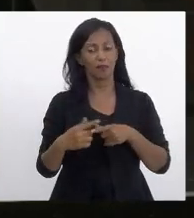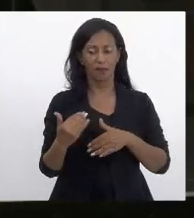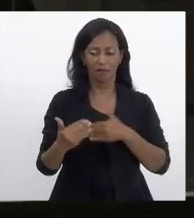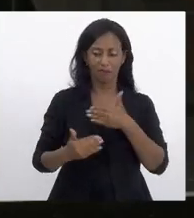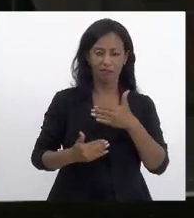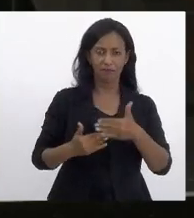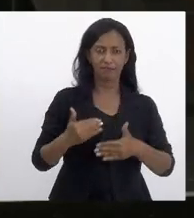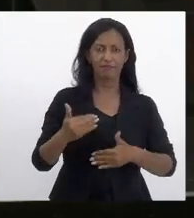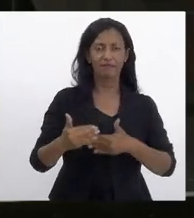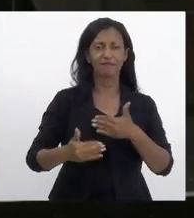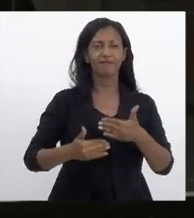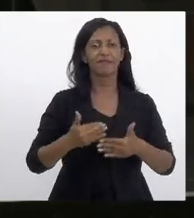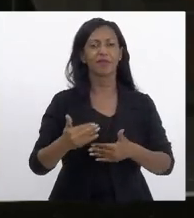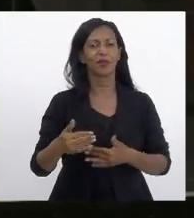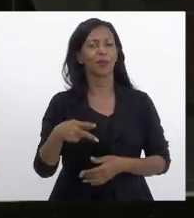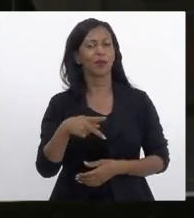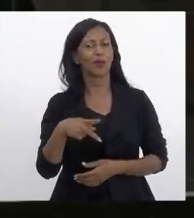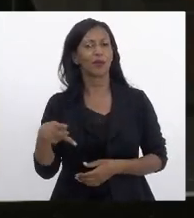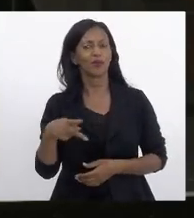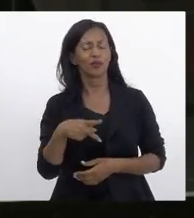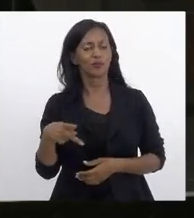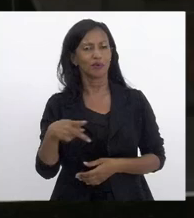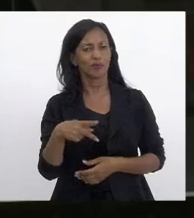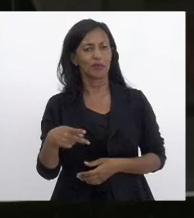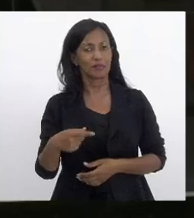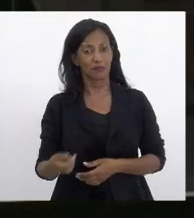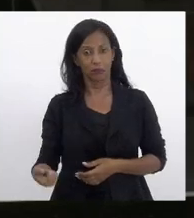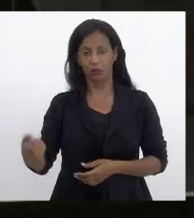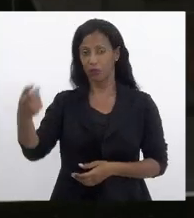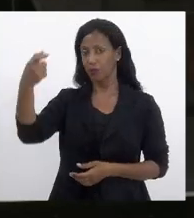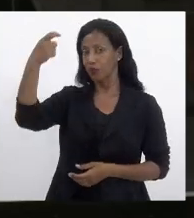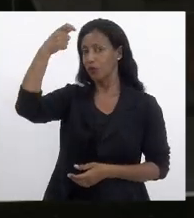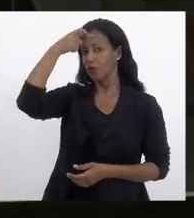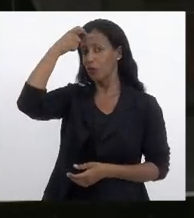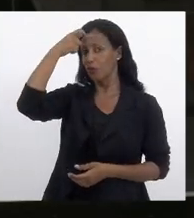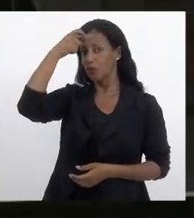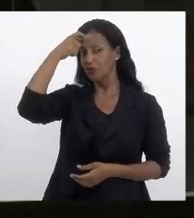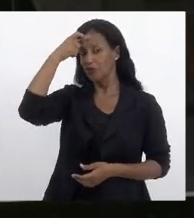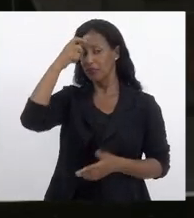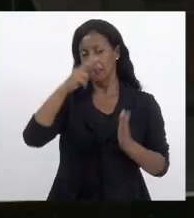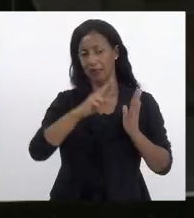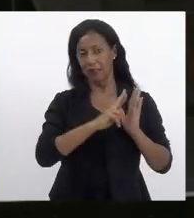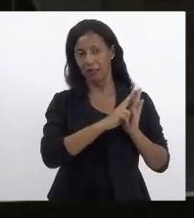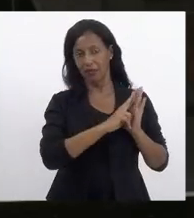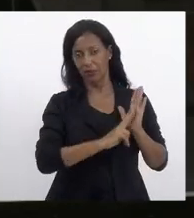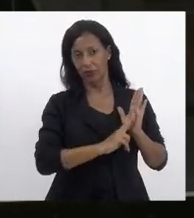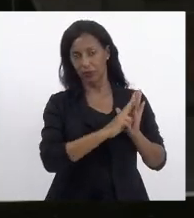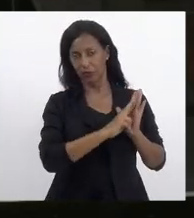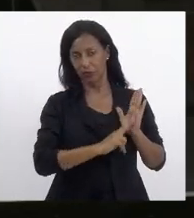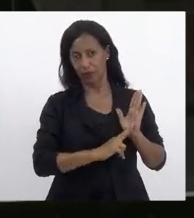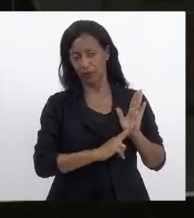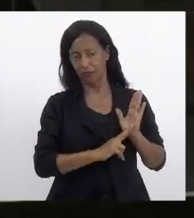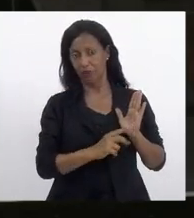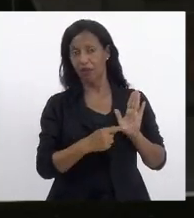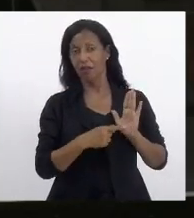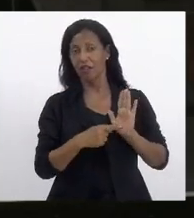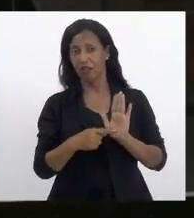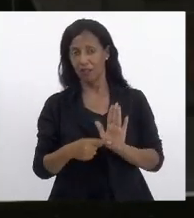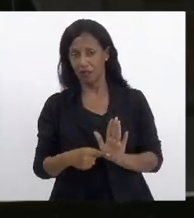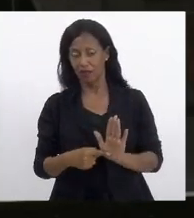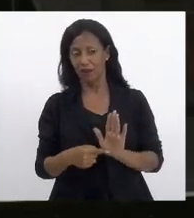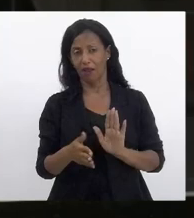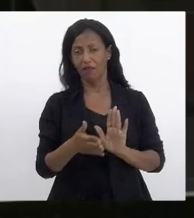poucos o magistério está tomando consciência dessa resolução e vai demandar